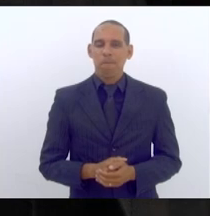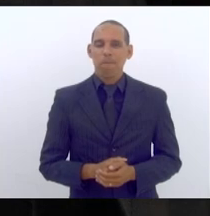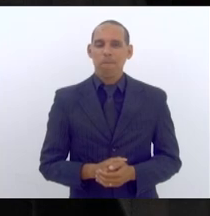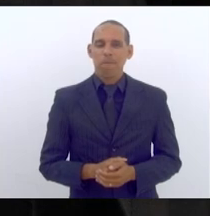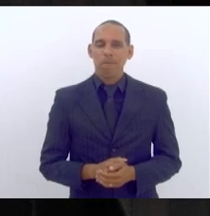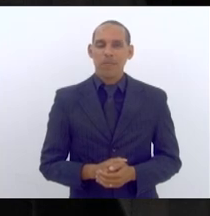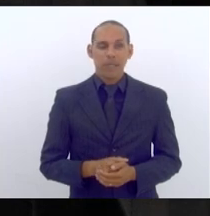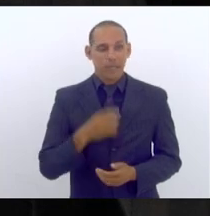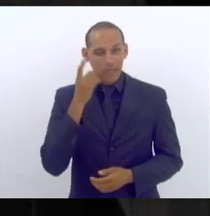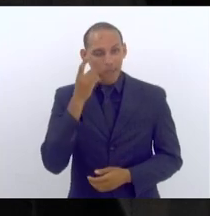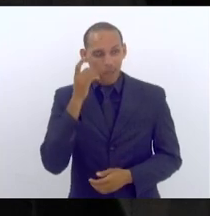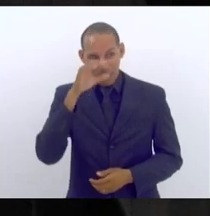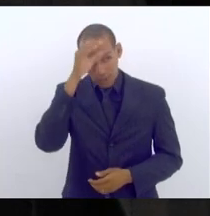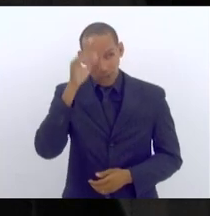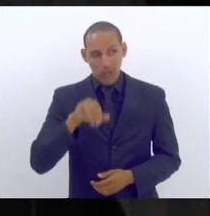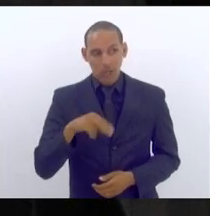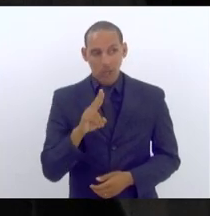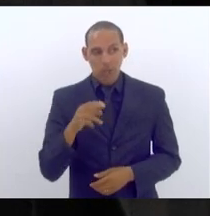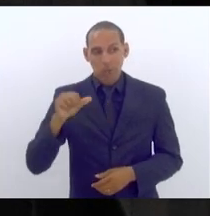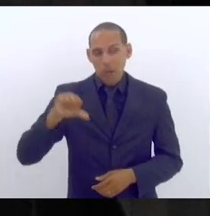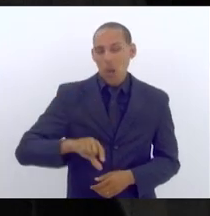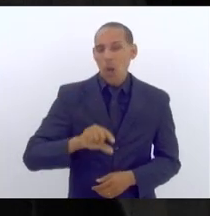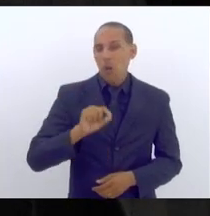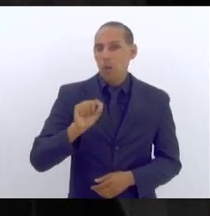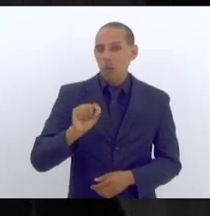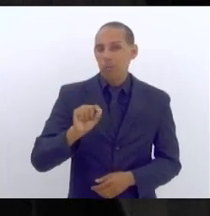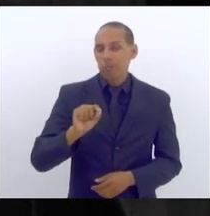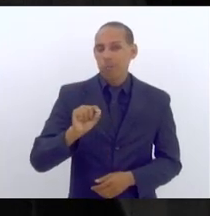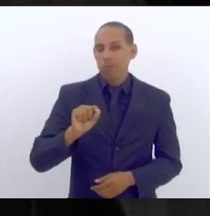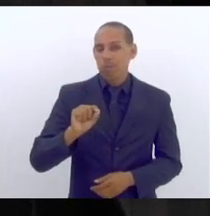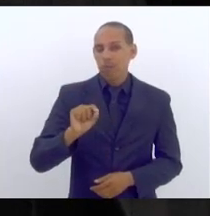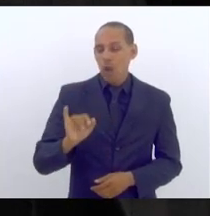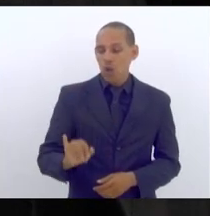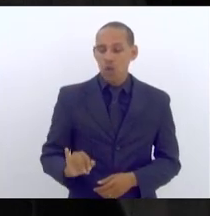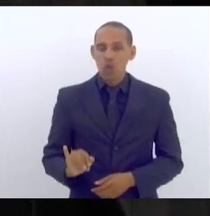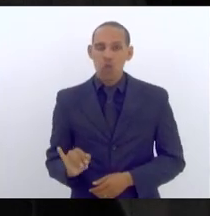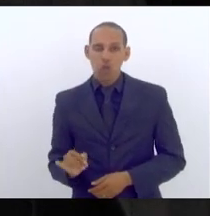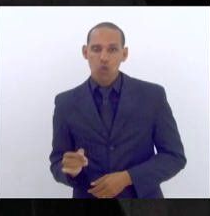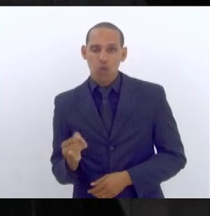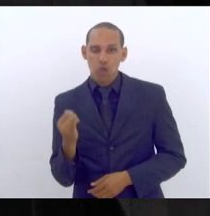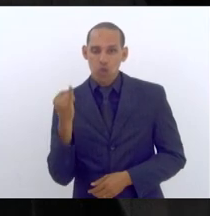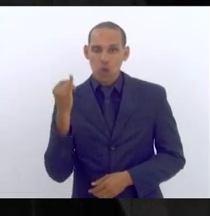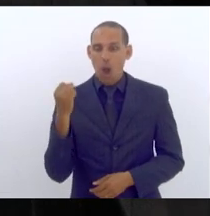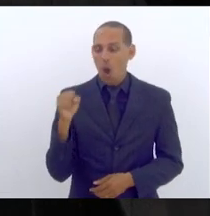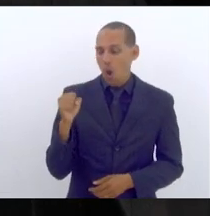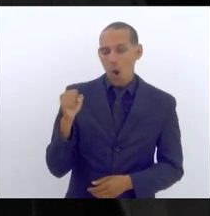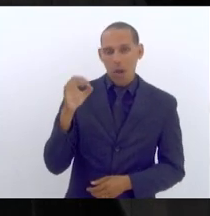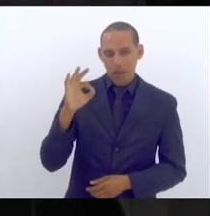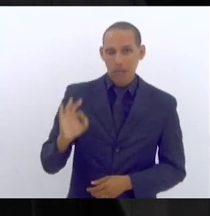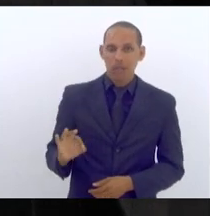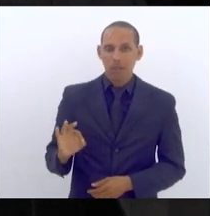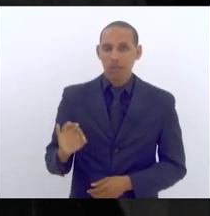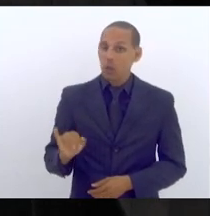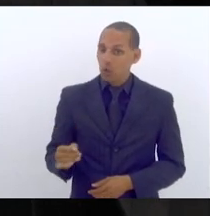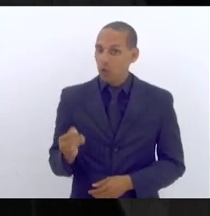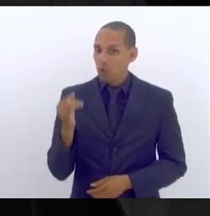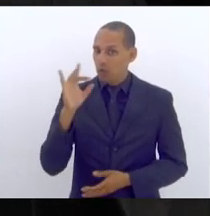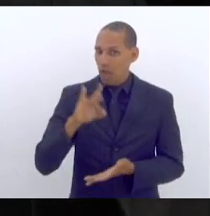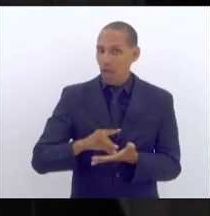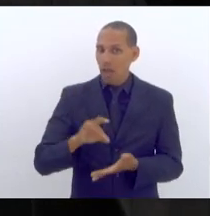deputada mesmo com o juro Real de oito por cento juro